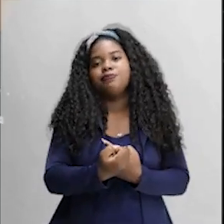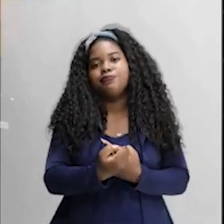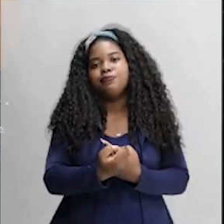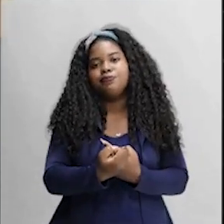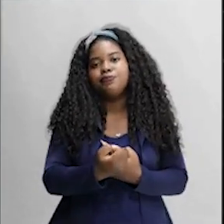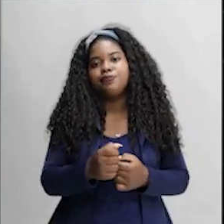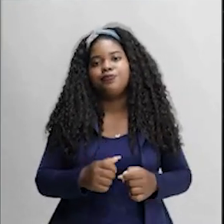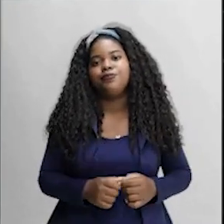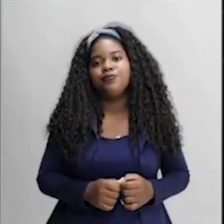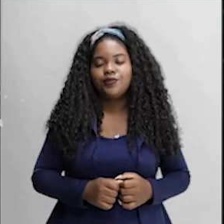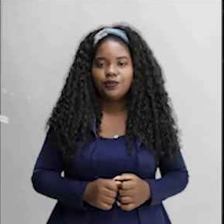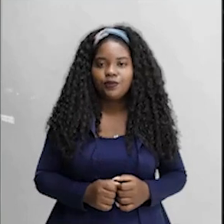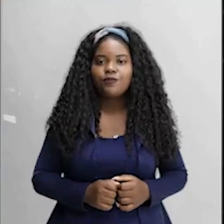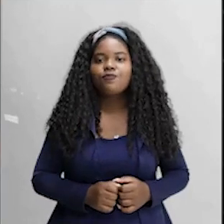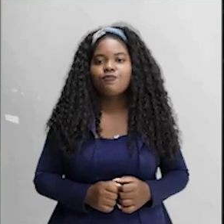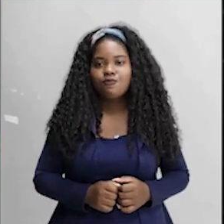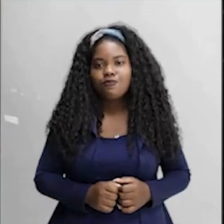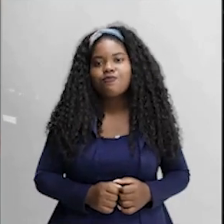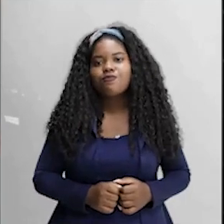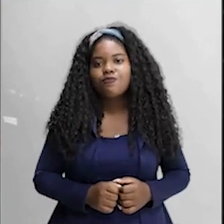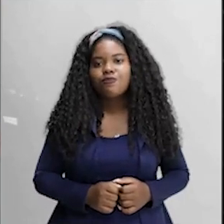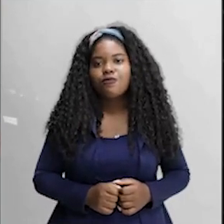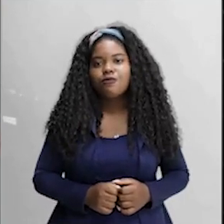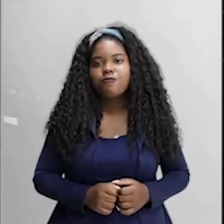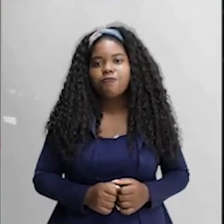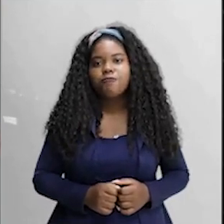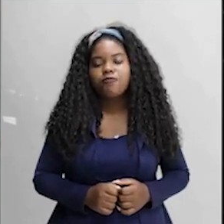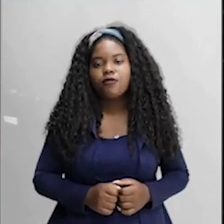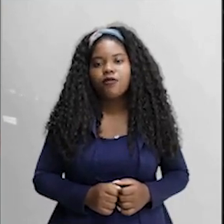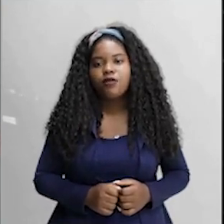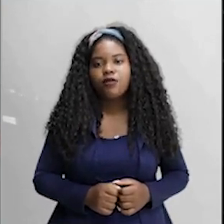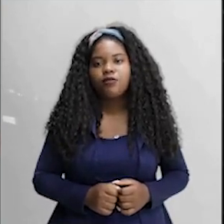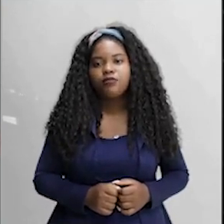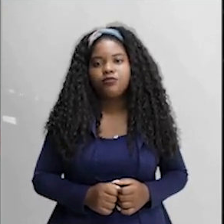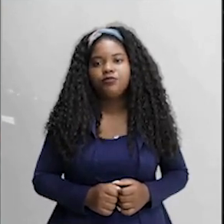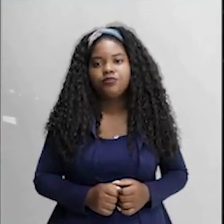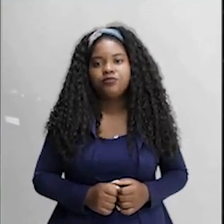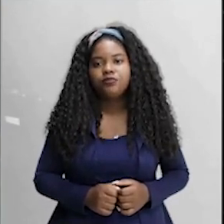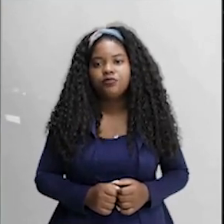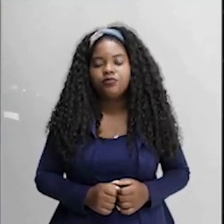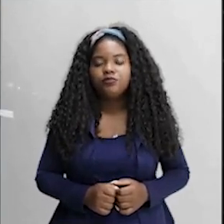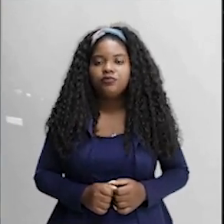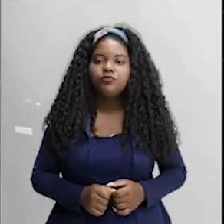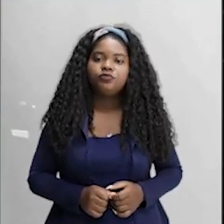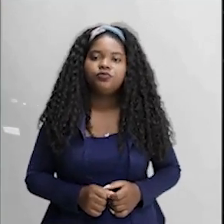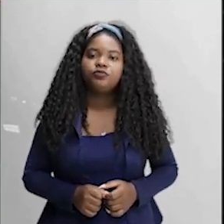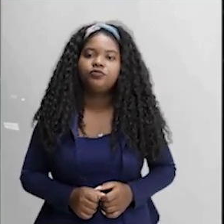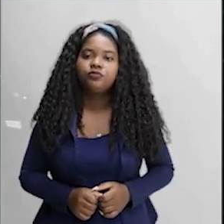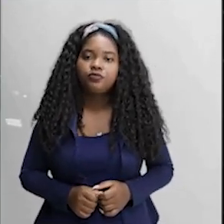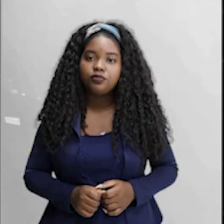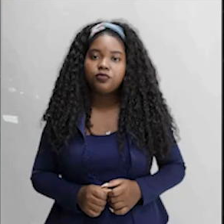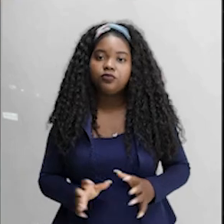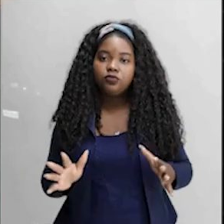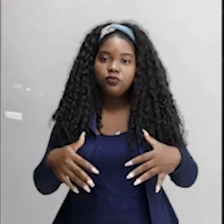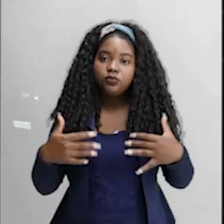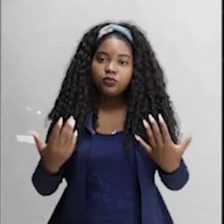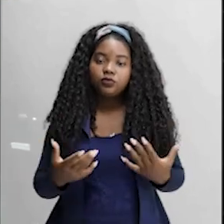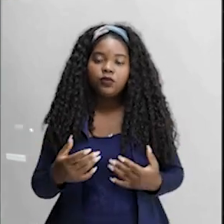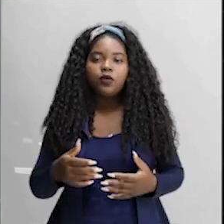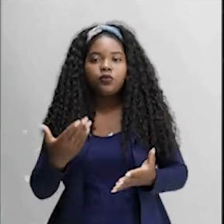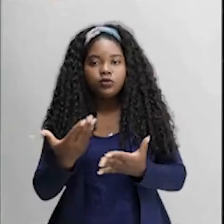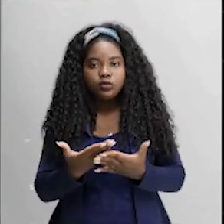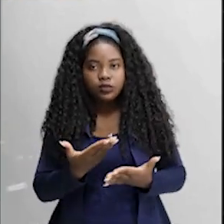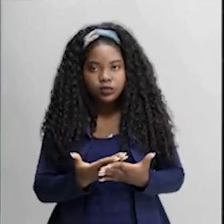Se é uma divisão social, então essa desigualdade é social, correto? Então, veja só, quando você está